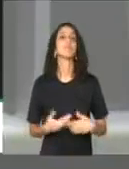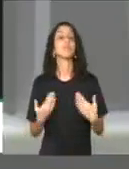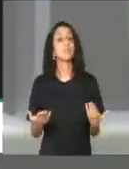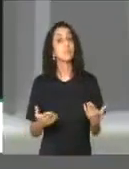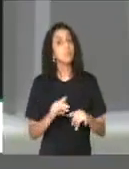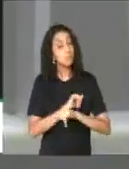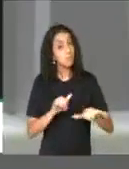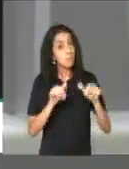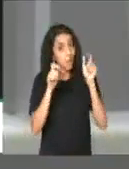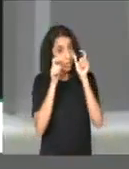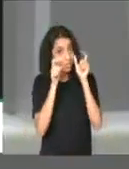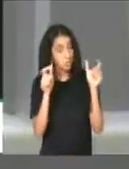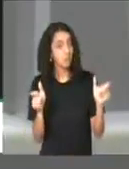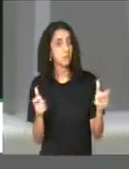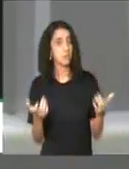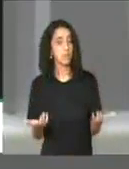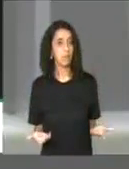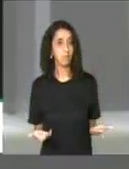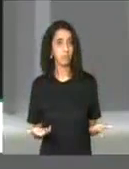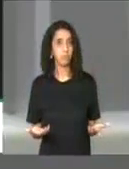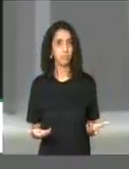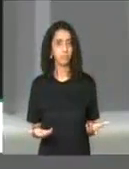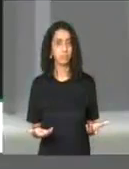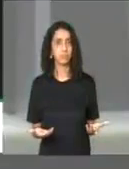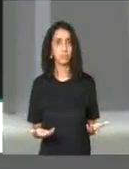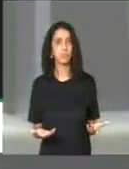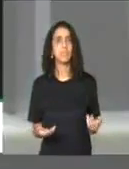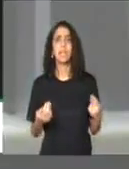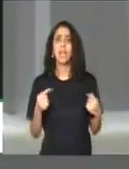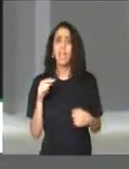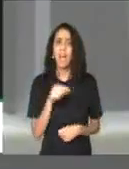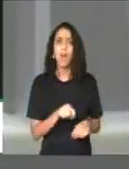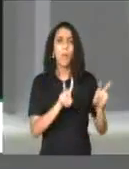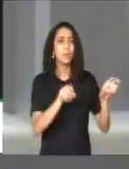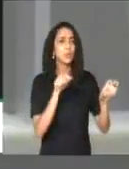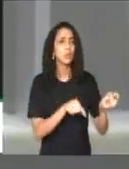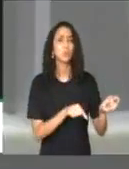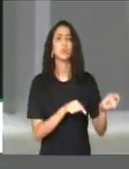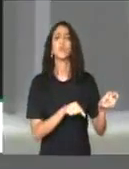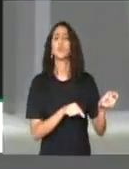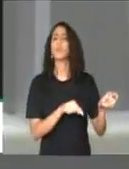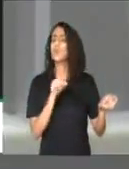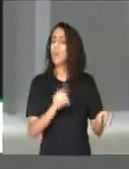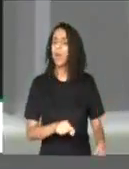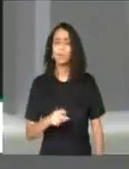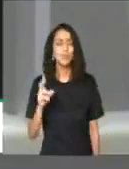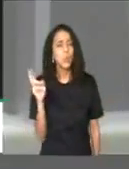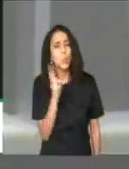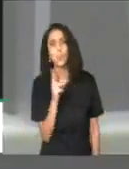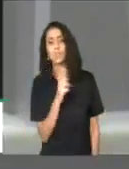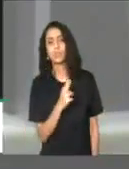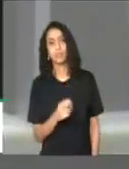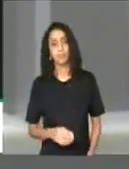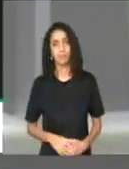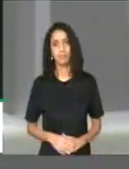chamando a atenção de vossas excelências para a urgência deste tema, a seriedade deste tema e de que